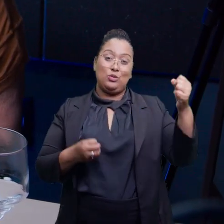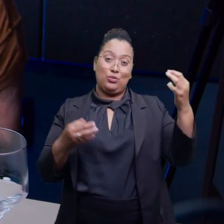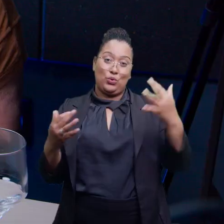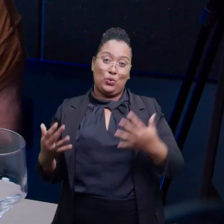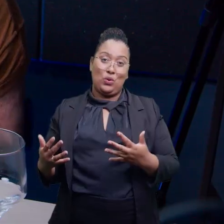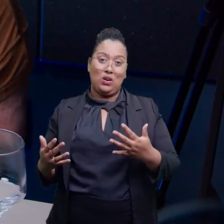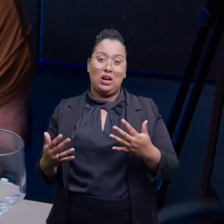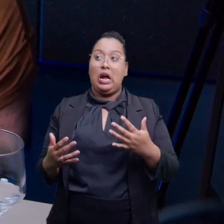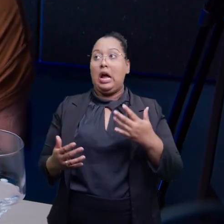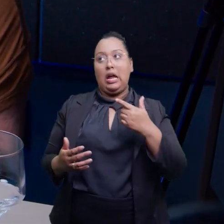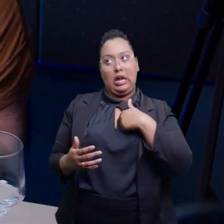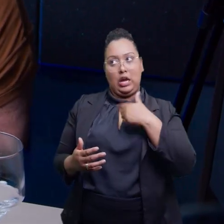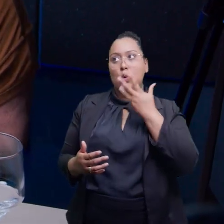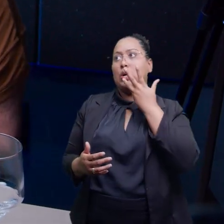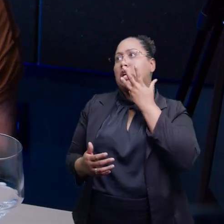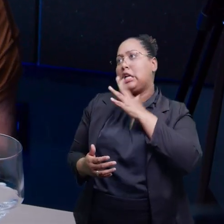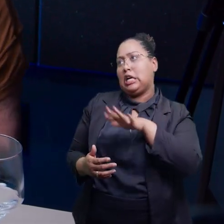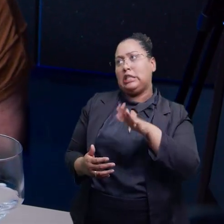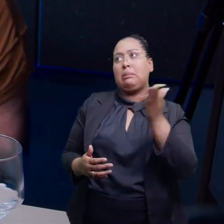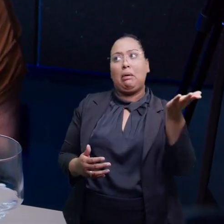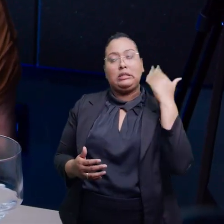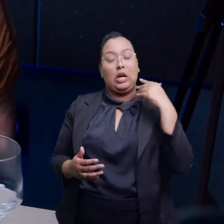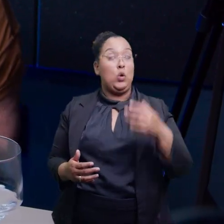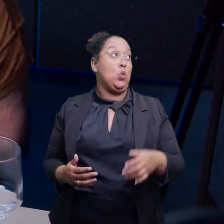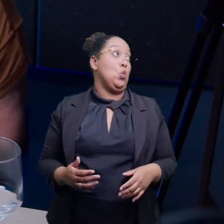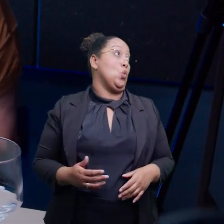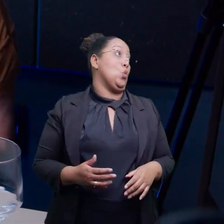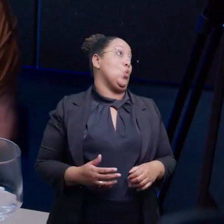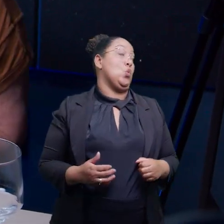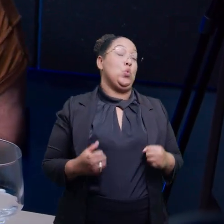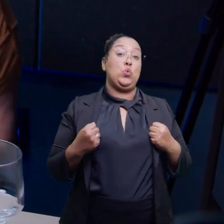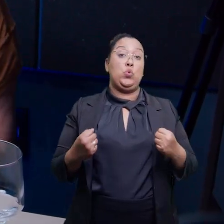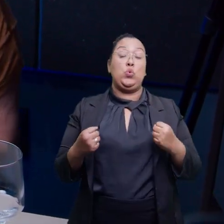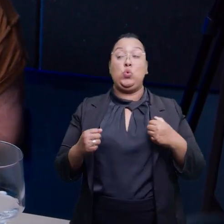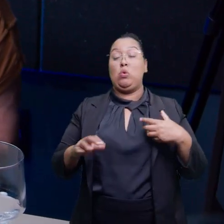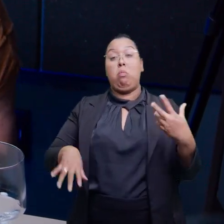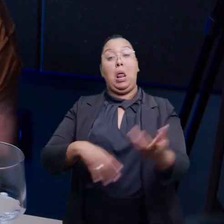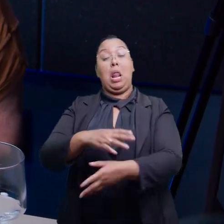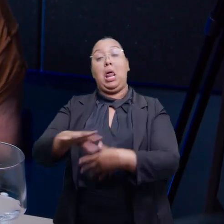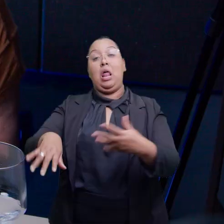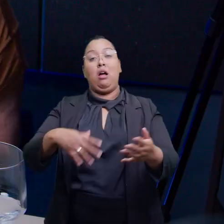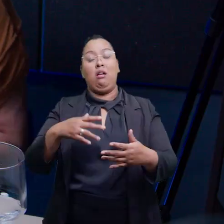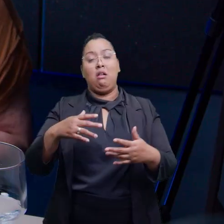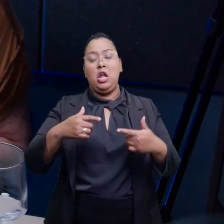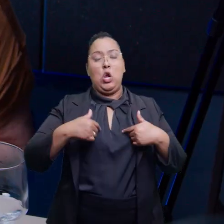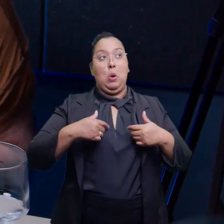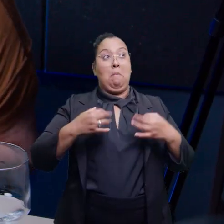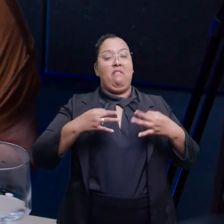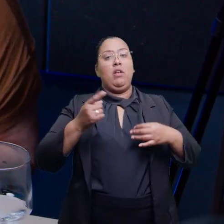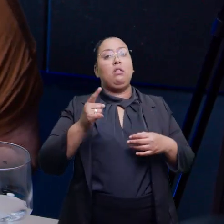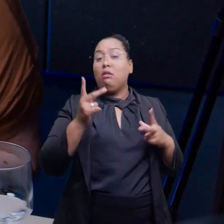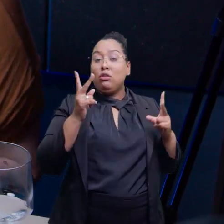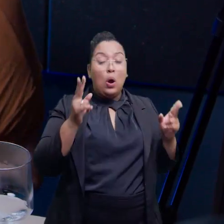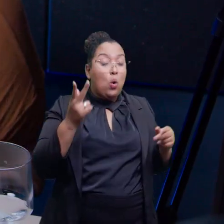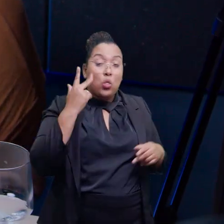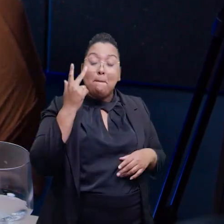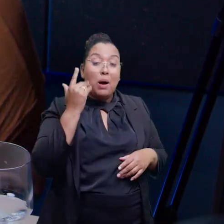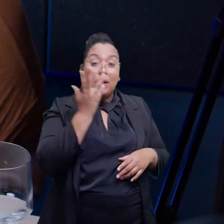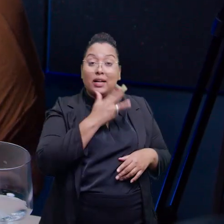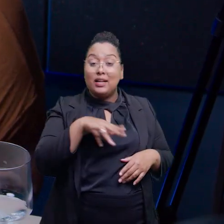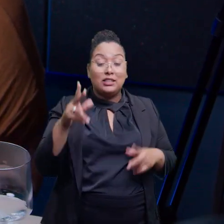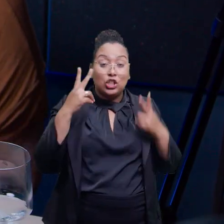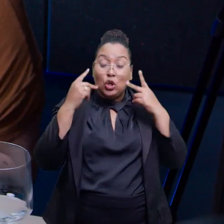Assim, eu não era uma criança muito tranquila, muito boazinha. Gente, criança é criança, criança